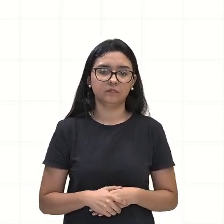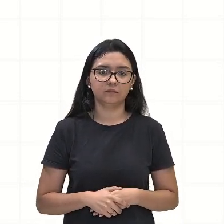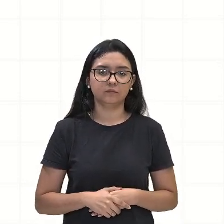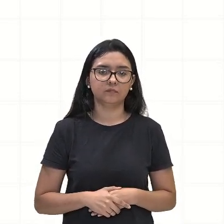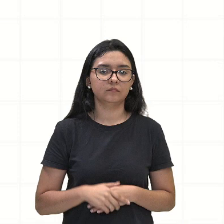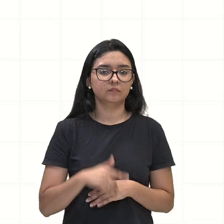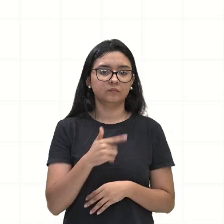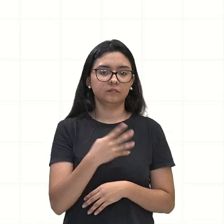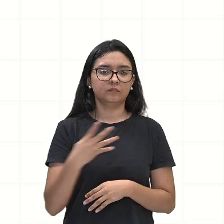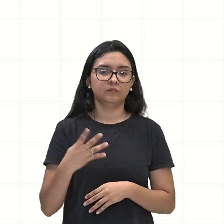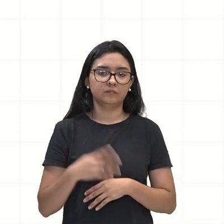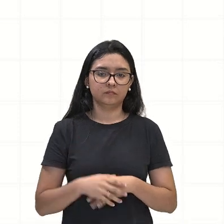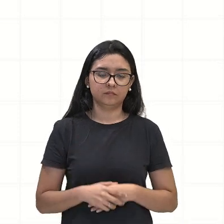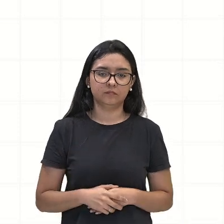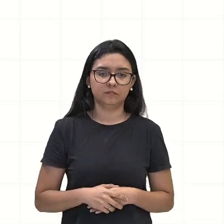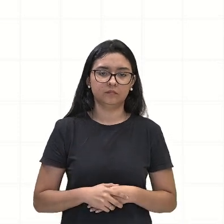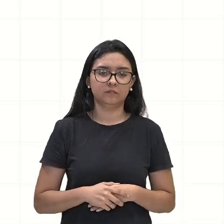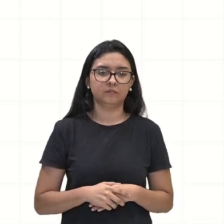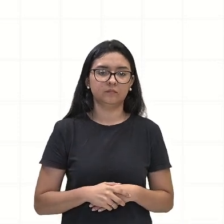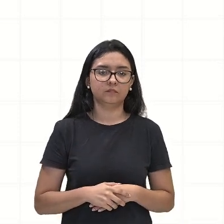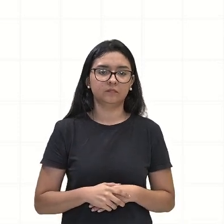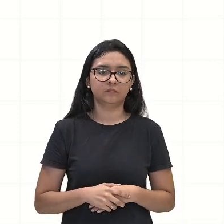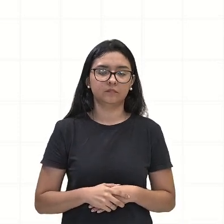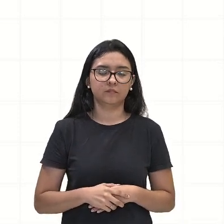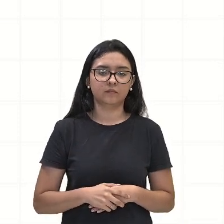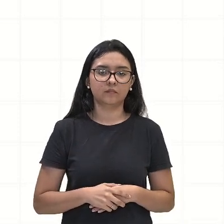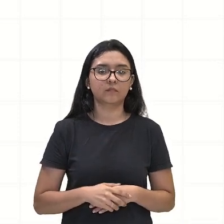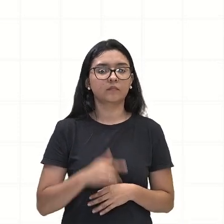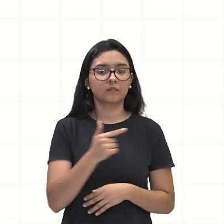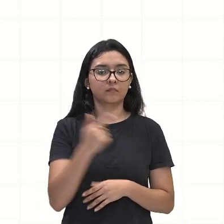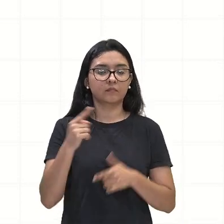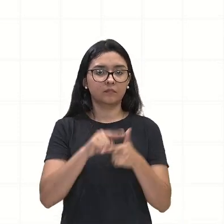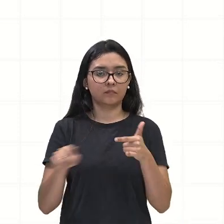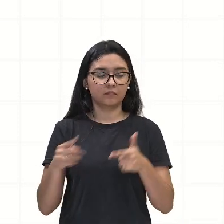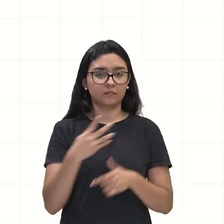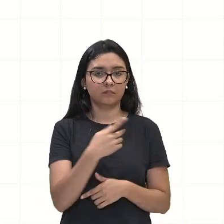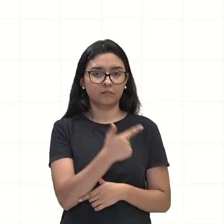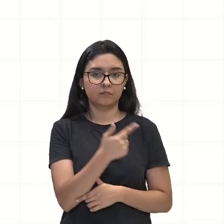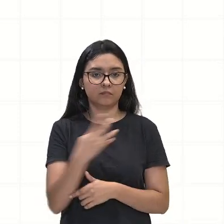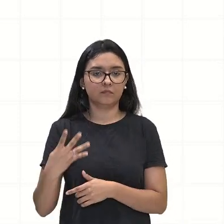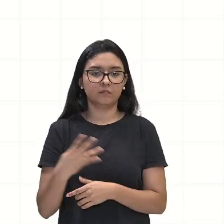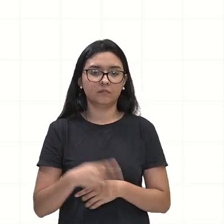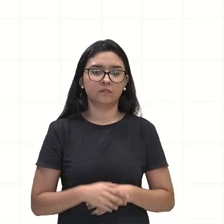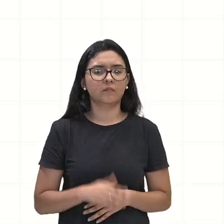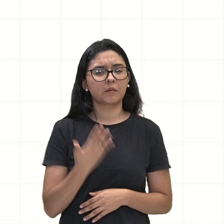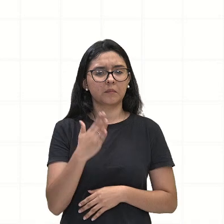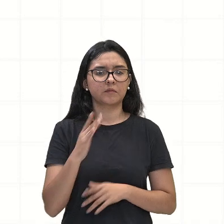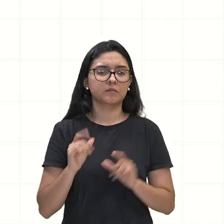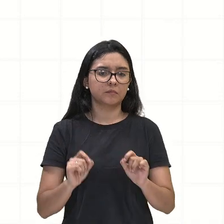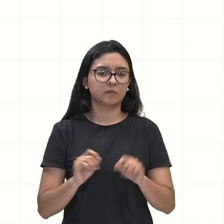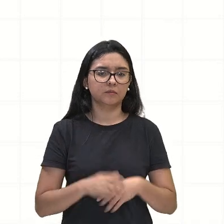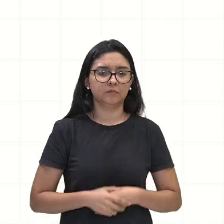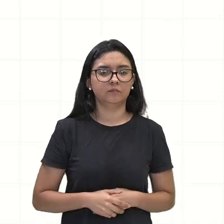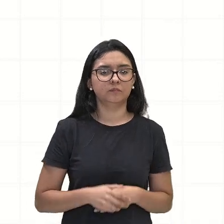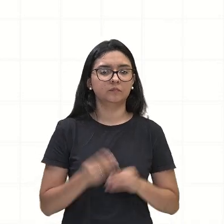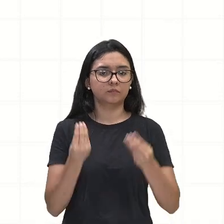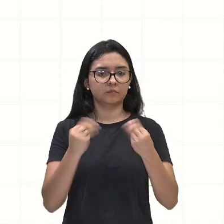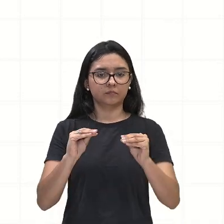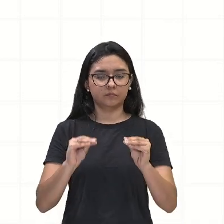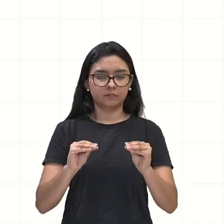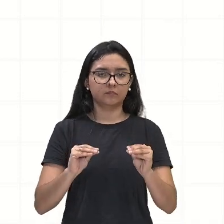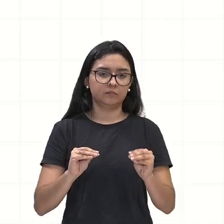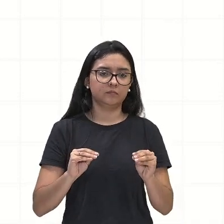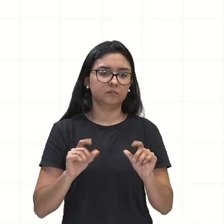10 vezes 22. 22 dividido por 24 é aproximadamente, aqui já colocaram arredondando,